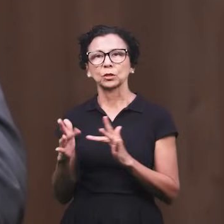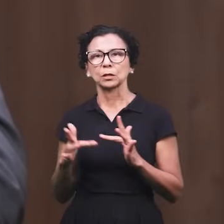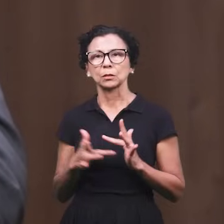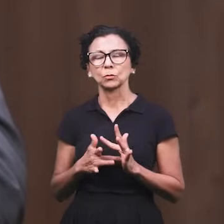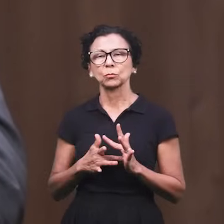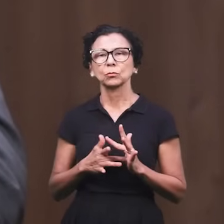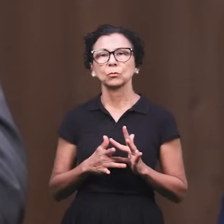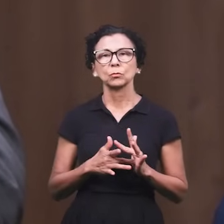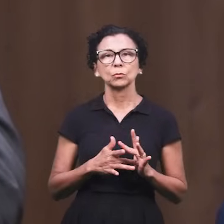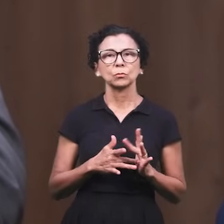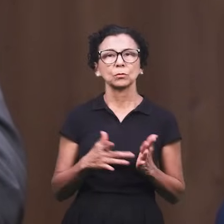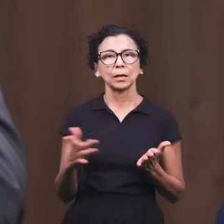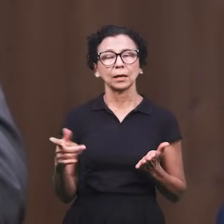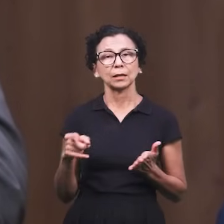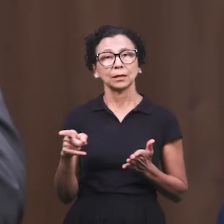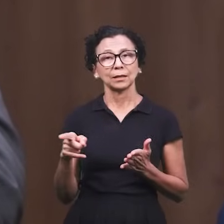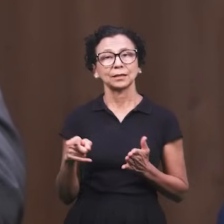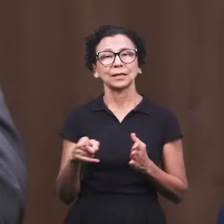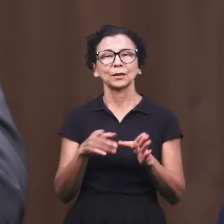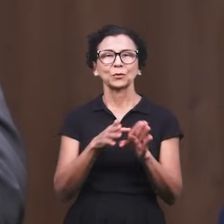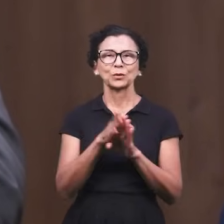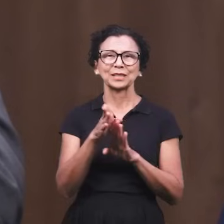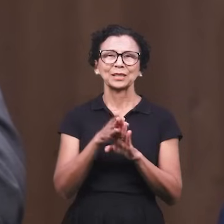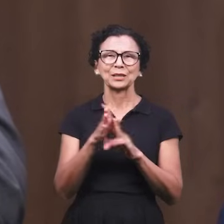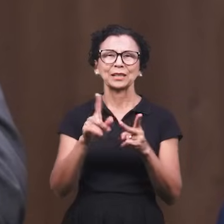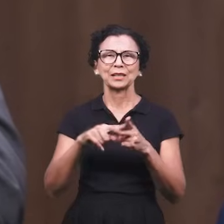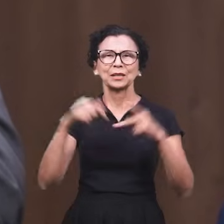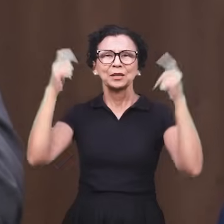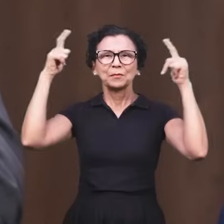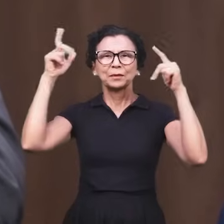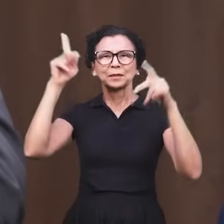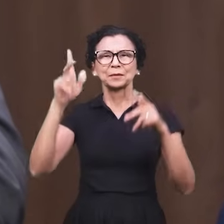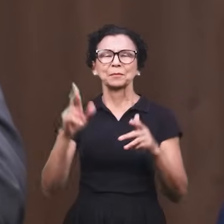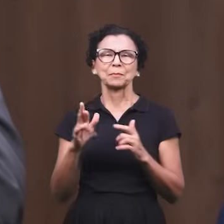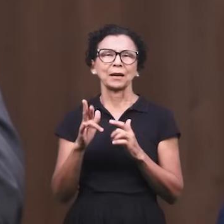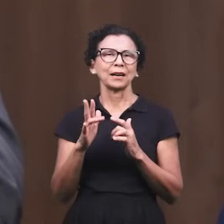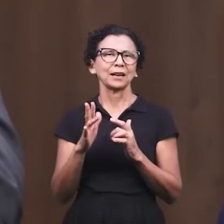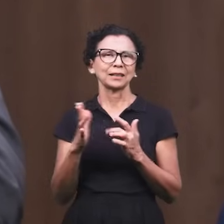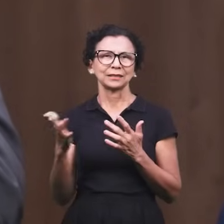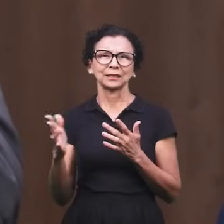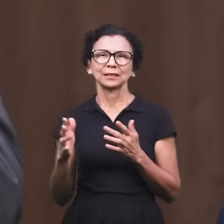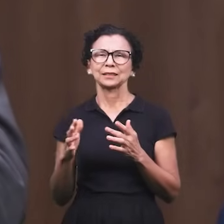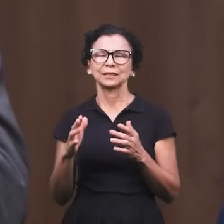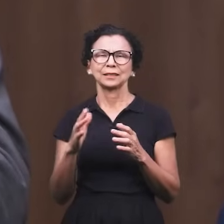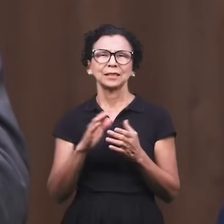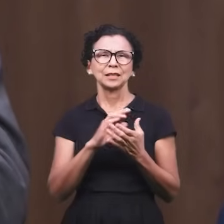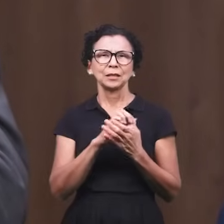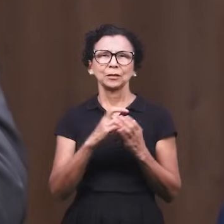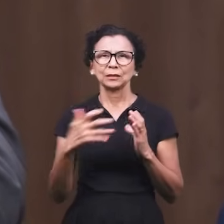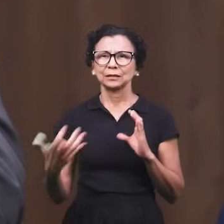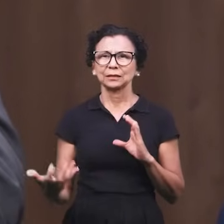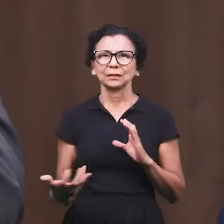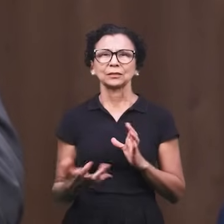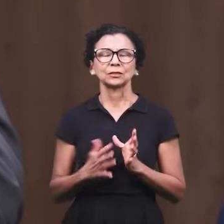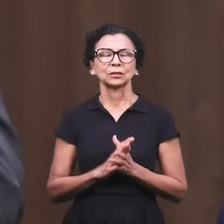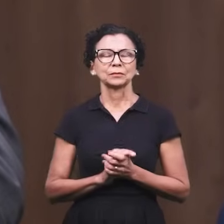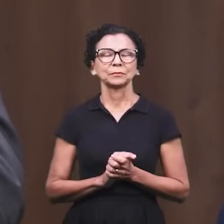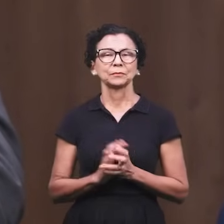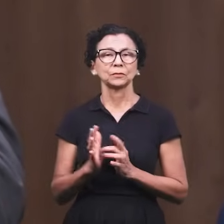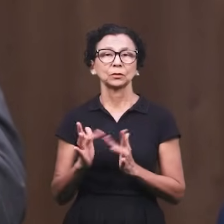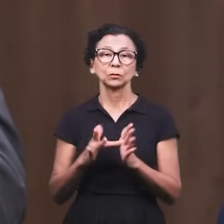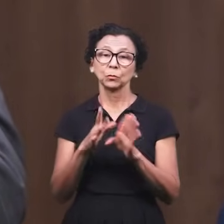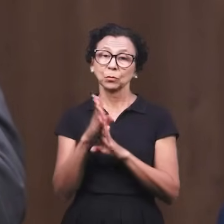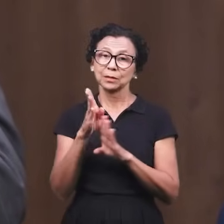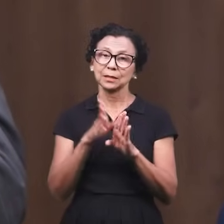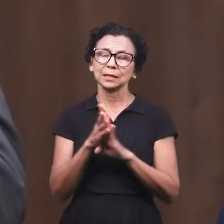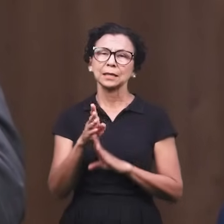seria conhecido é conselheiro. Ele é conselheiro, ele é príncipe da paz, ele é Deus forte, ele é pai da eternidade, mas ele é conselheiro. Você já